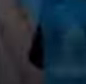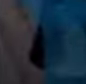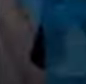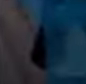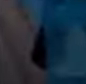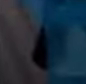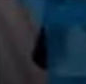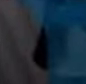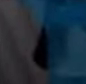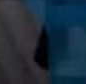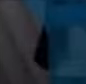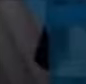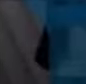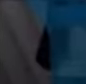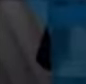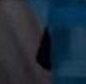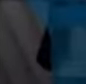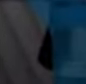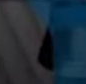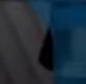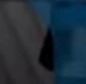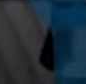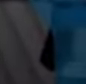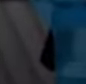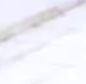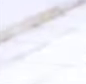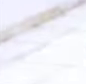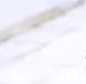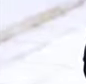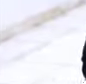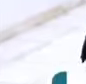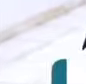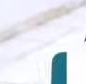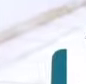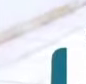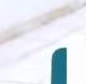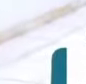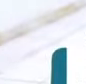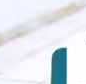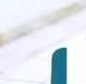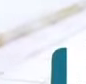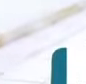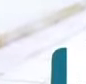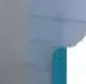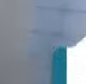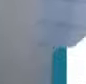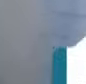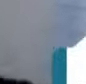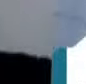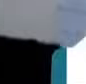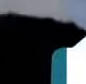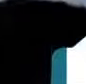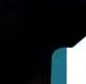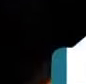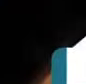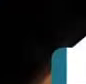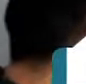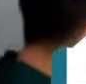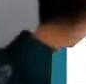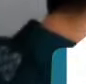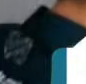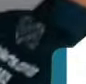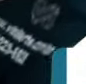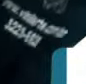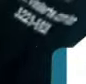Fábio, você já me convenceu. Não esquece de me passar o cartão de visitas, hein? Atenção você, porque nesse momento eu quero falar sobre a Vinyl Art,